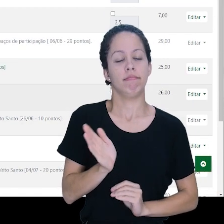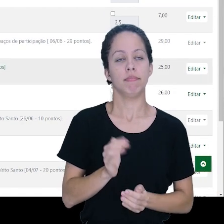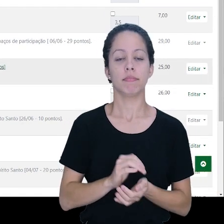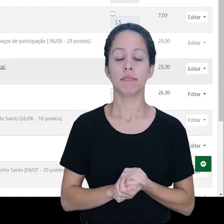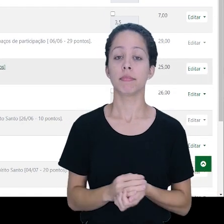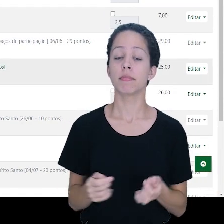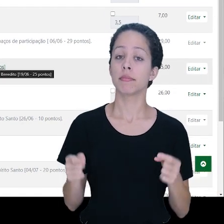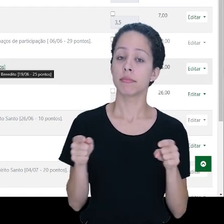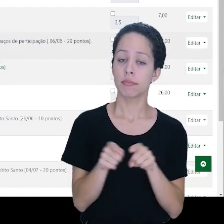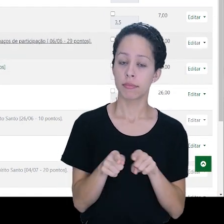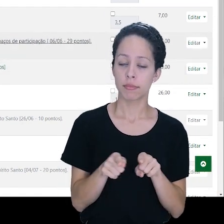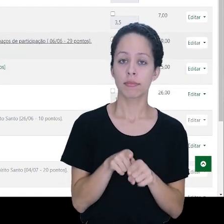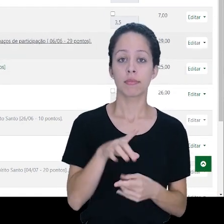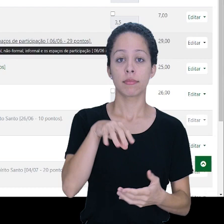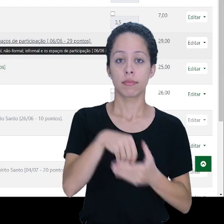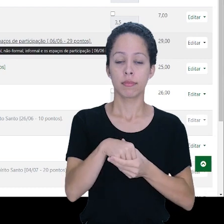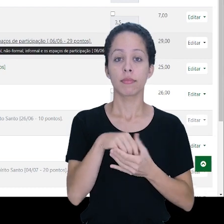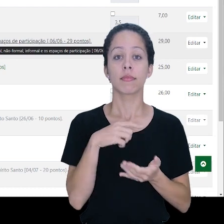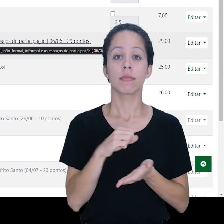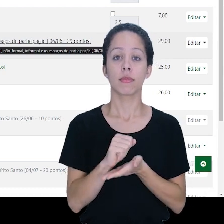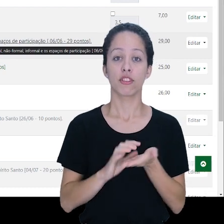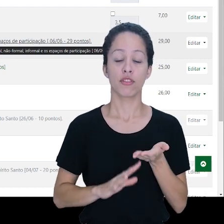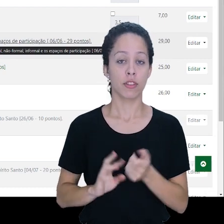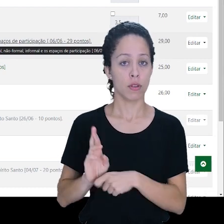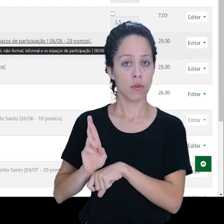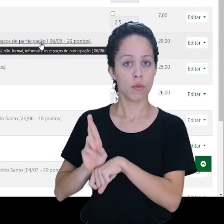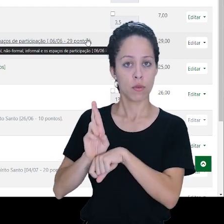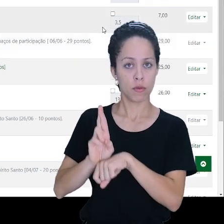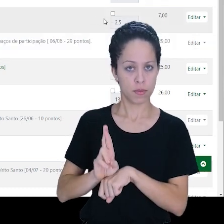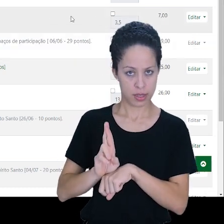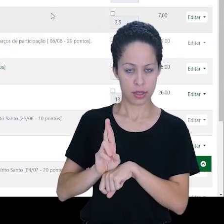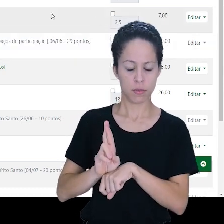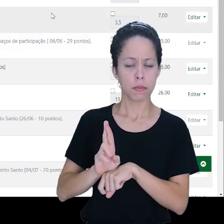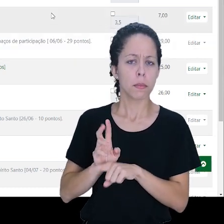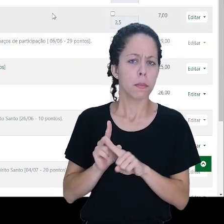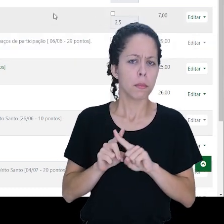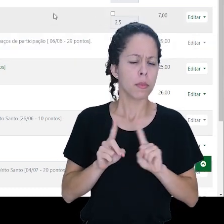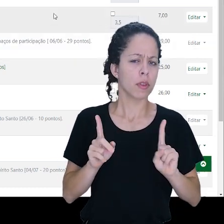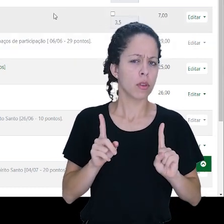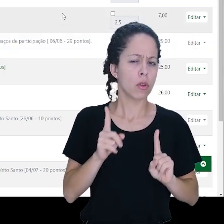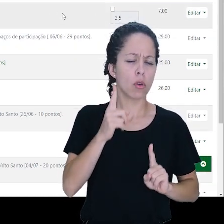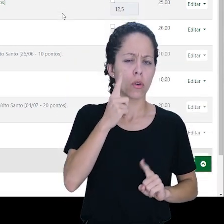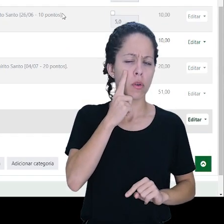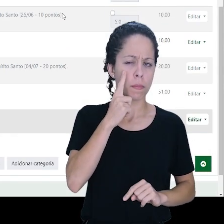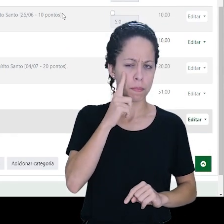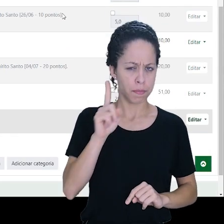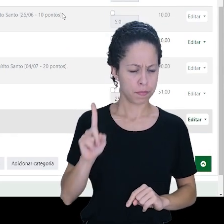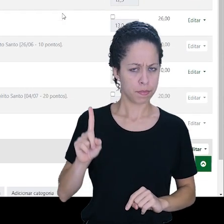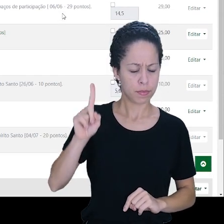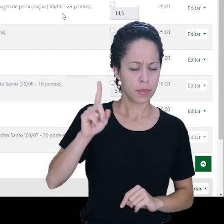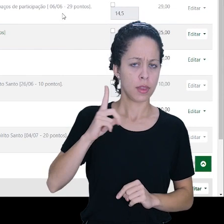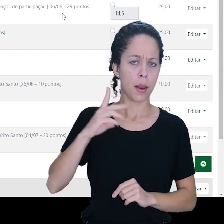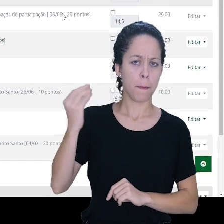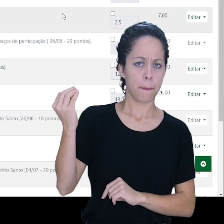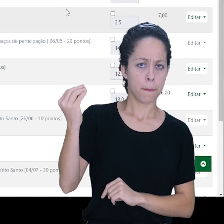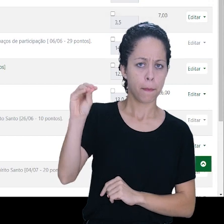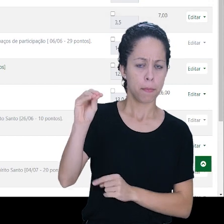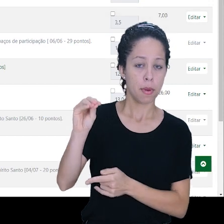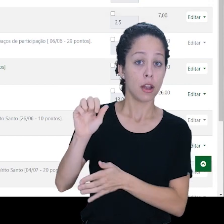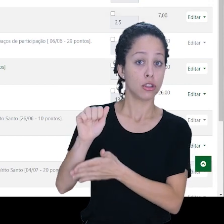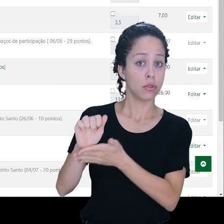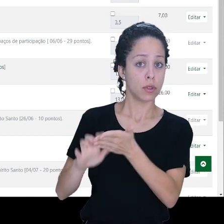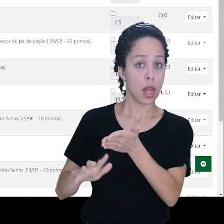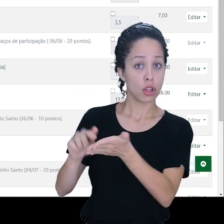criou também atividades de recuperação Mas você veja só quando a gente coloca